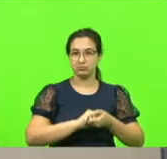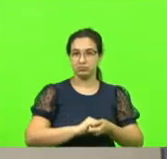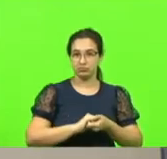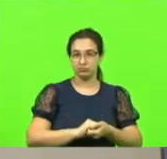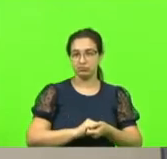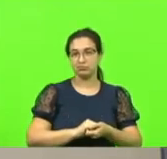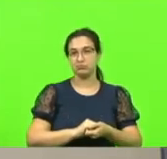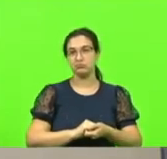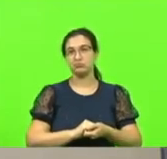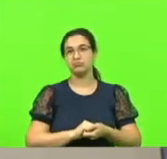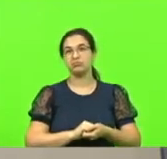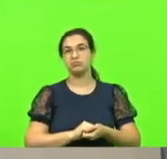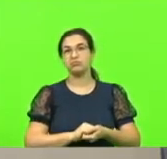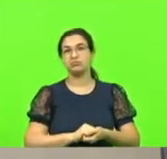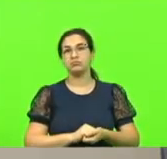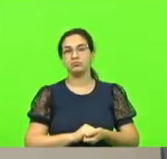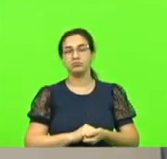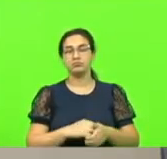empresa Tec